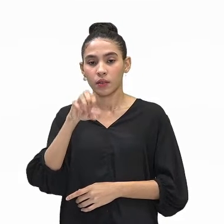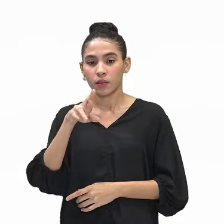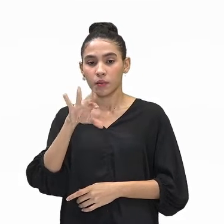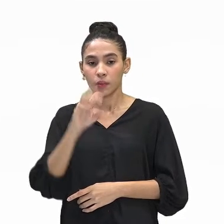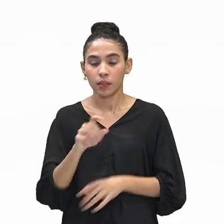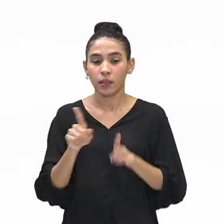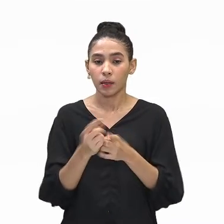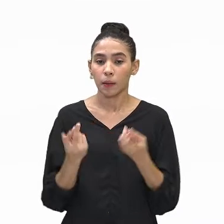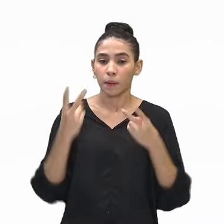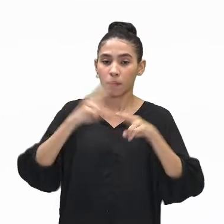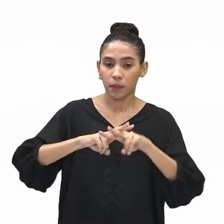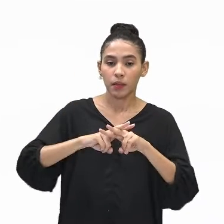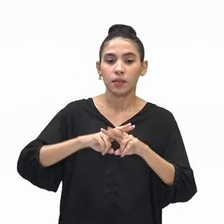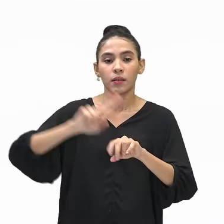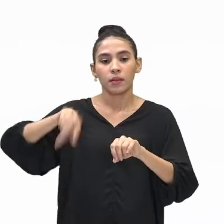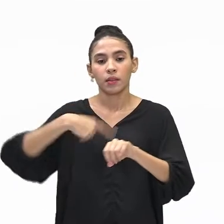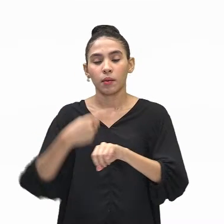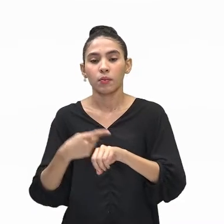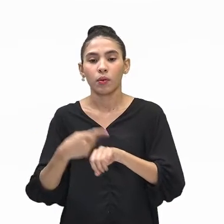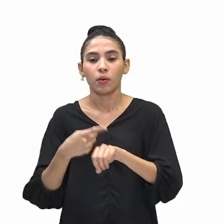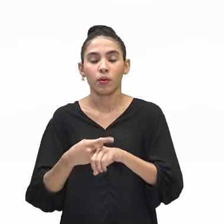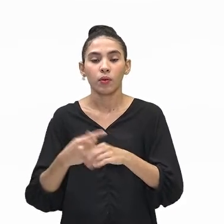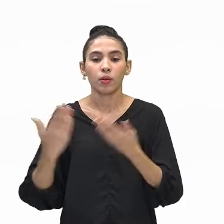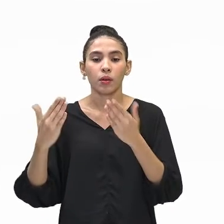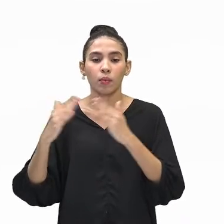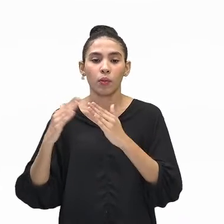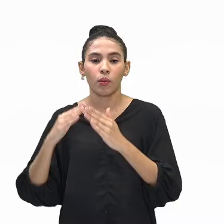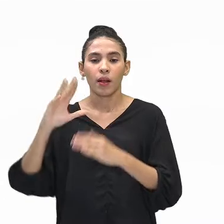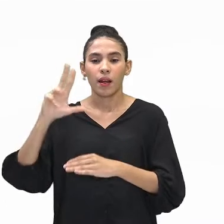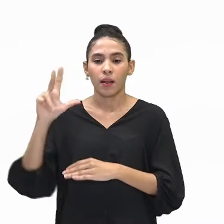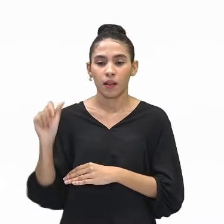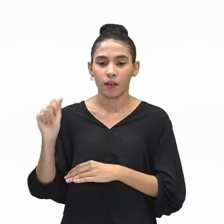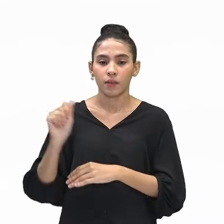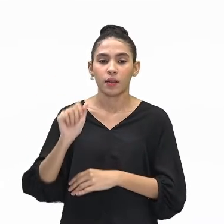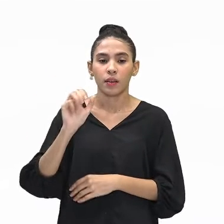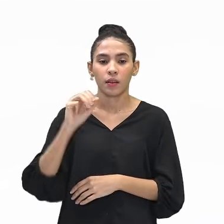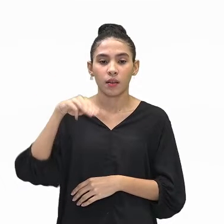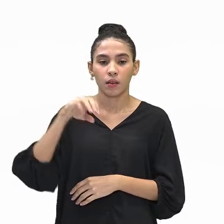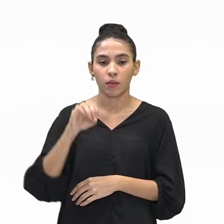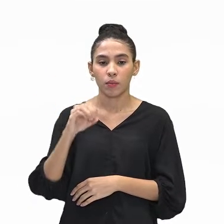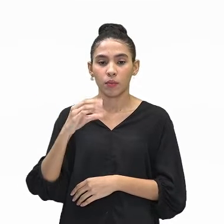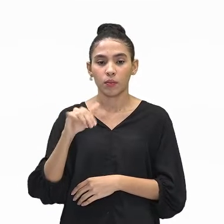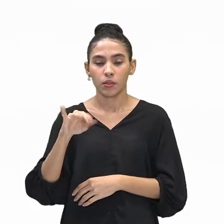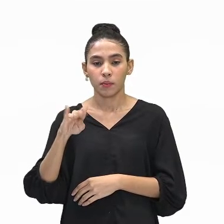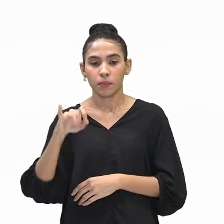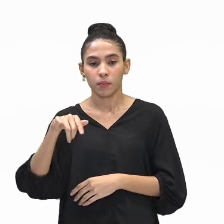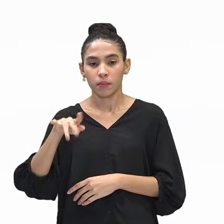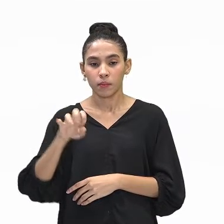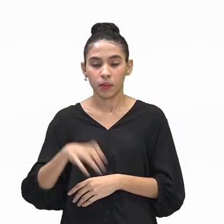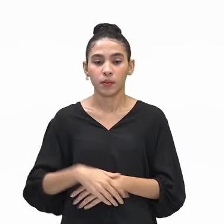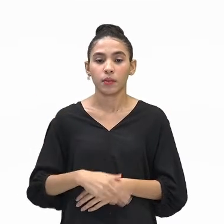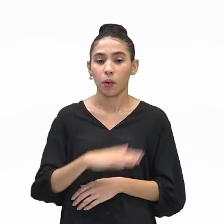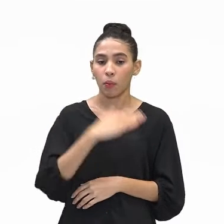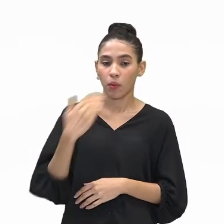foi preso e posteriormente morou em Moçambique, né? Já morreu por ali mesmo. E faleceu